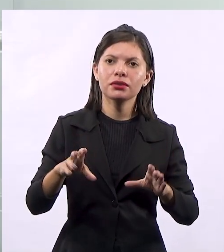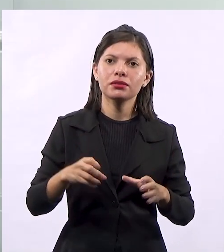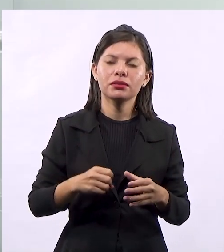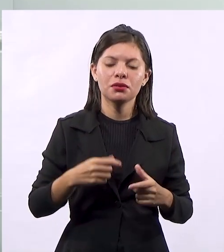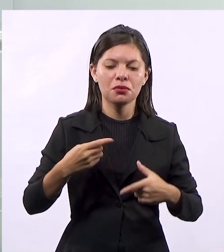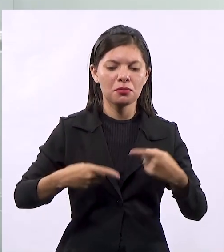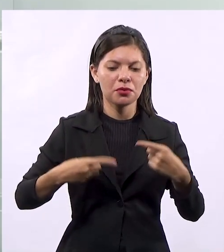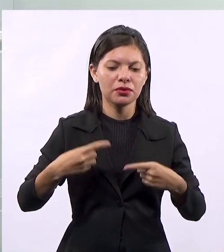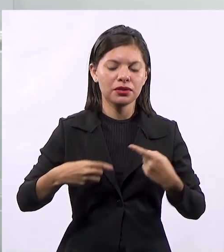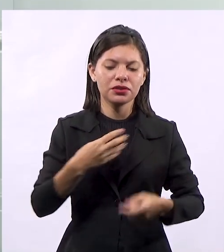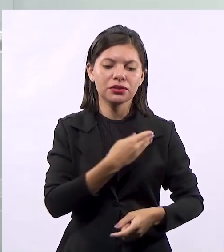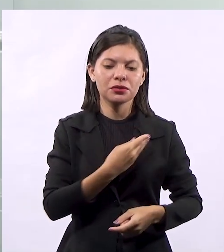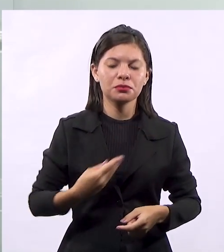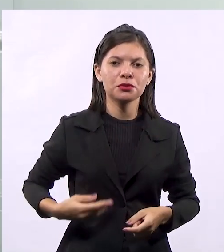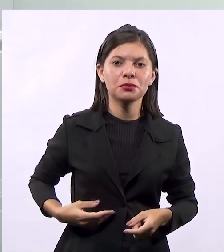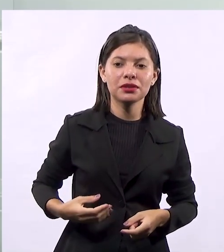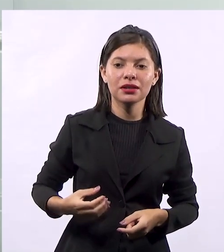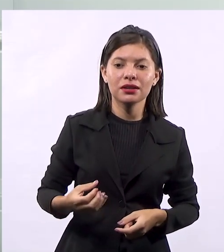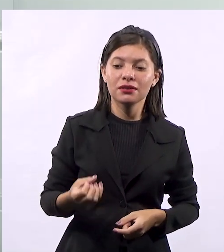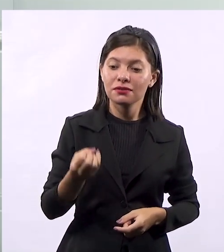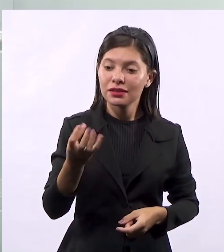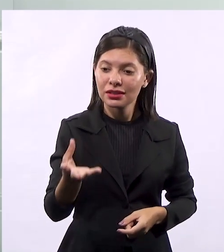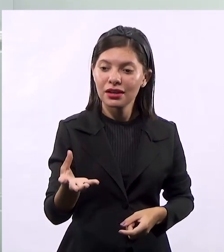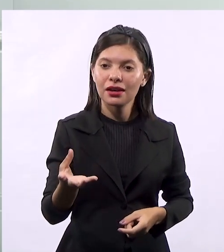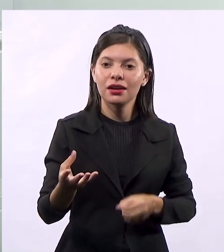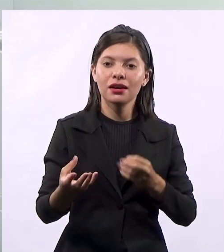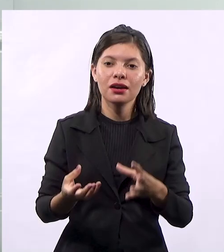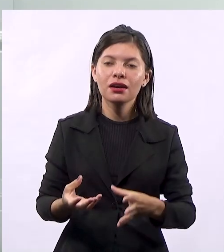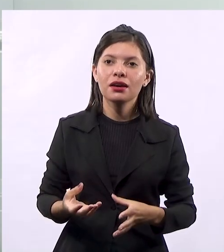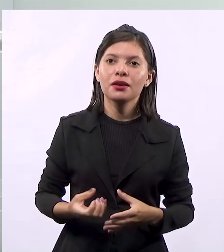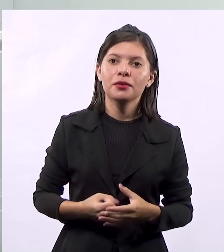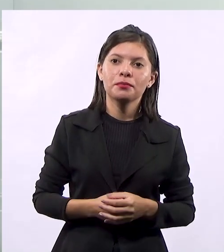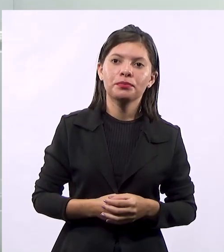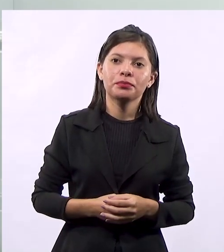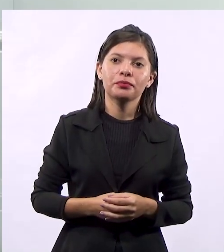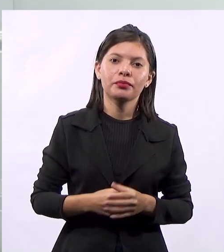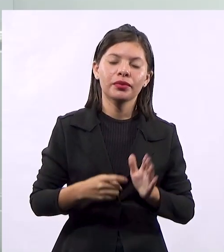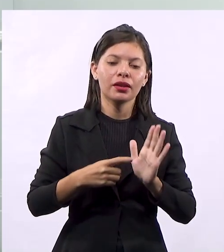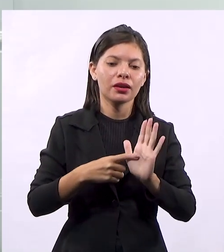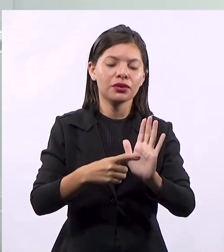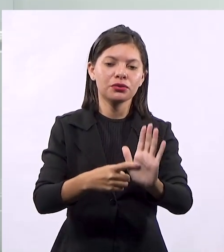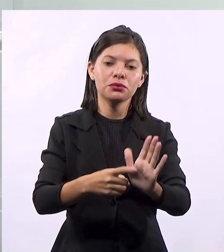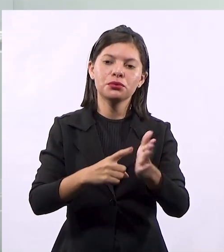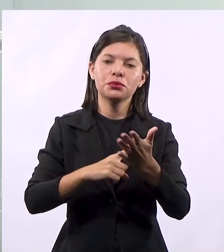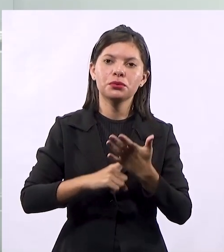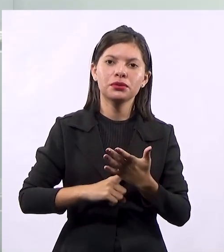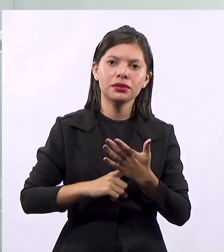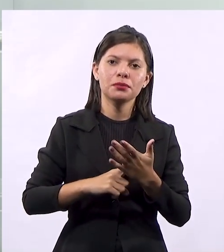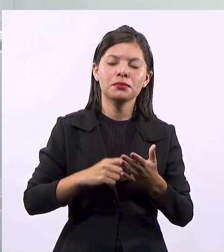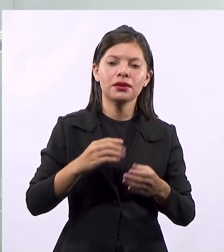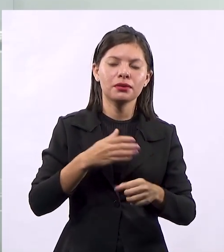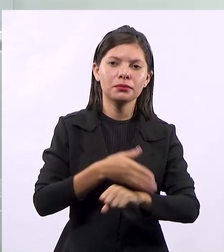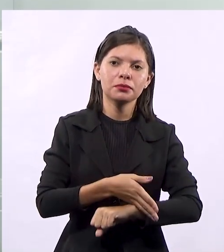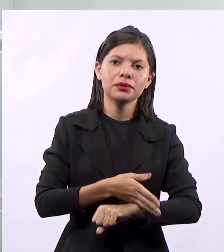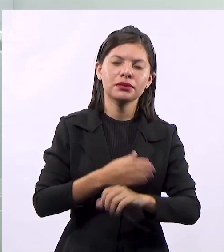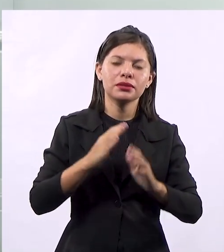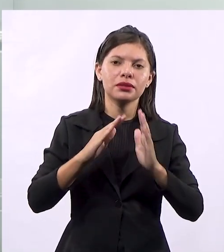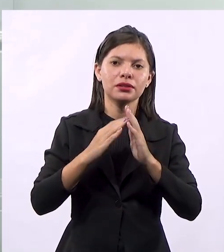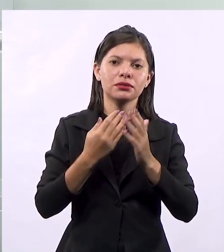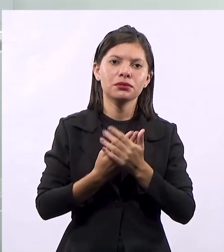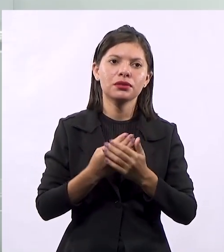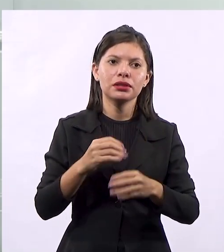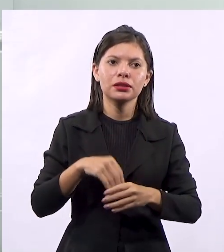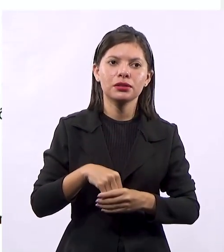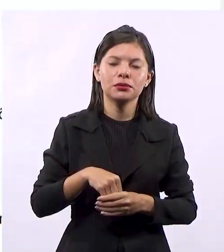E, por isso, a educação, por meio de políticas públicas, vai dar condições para que permaneça na